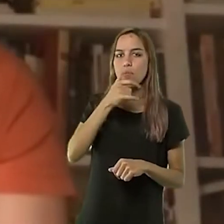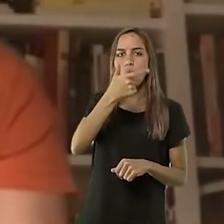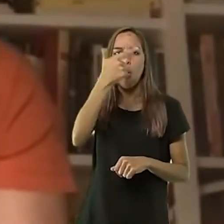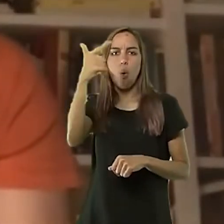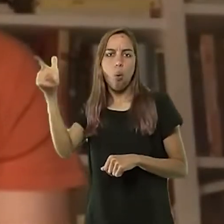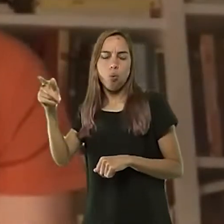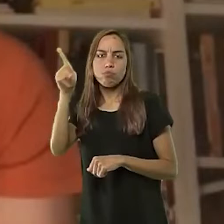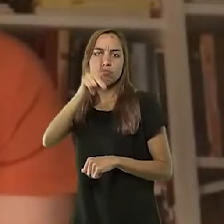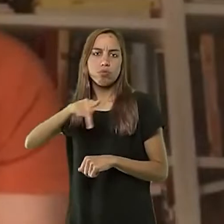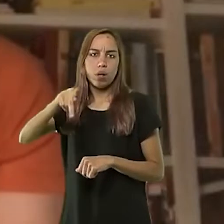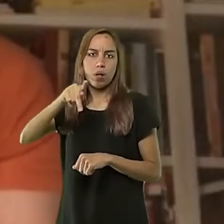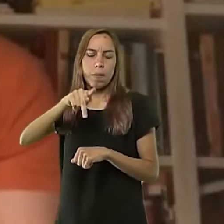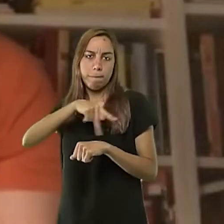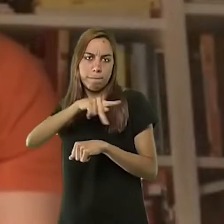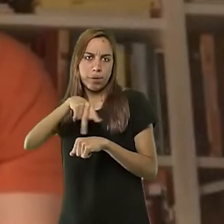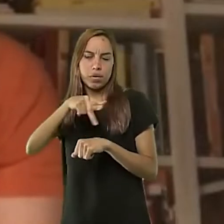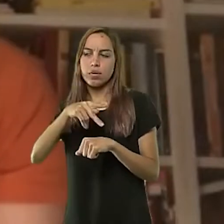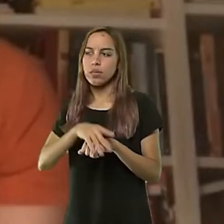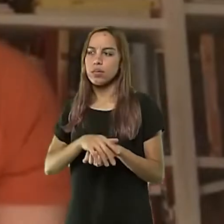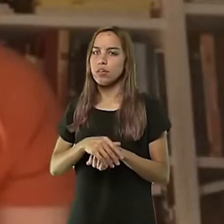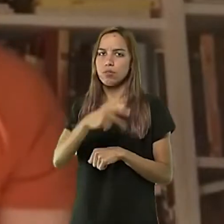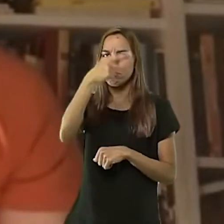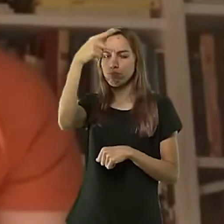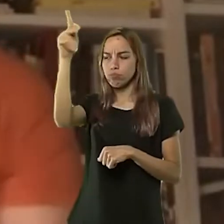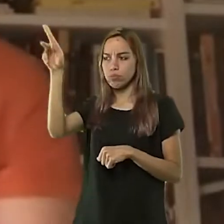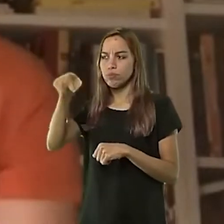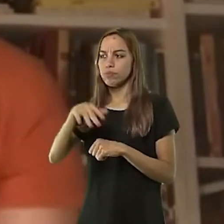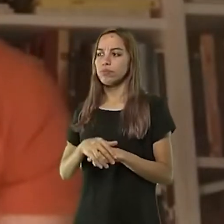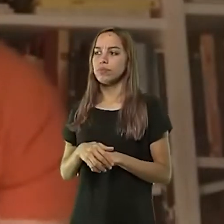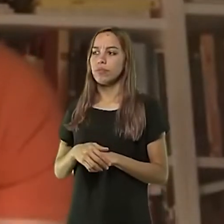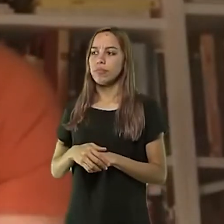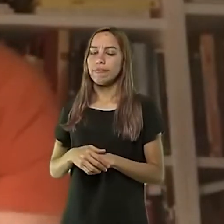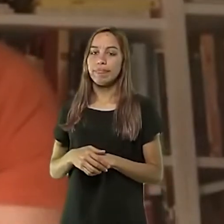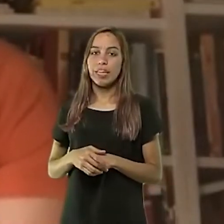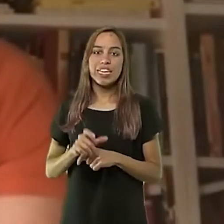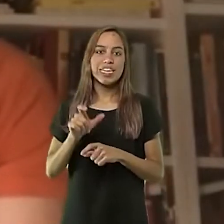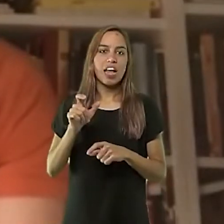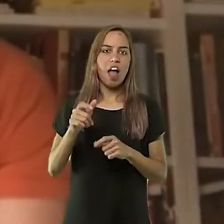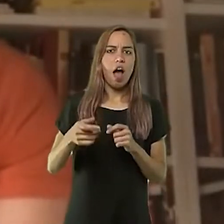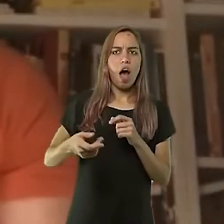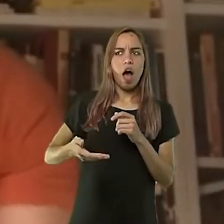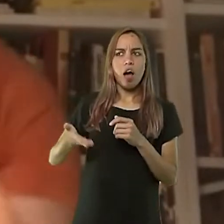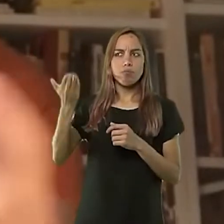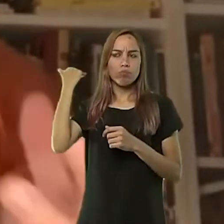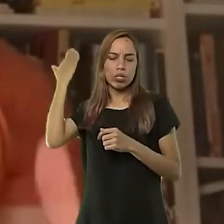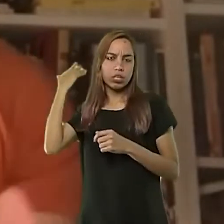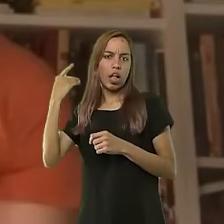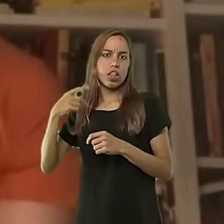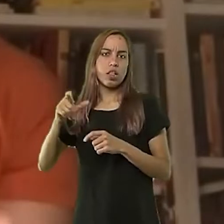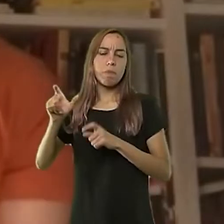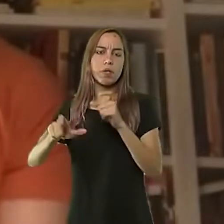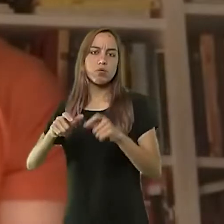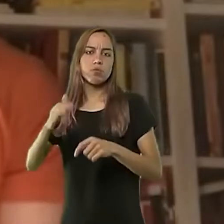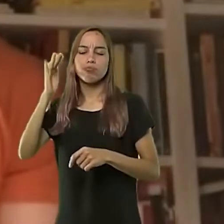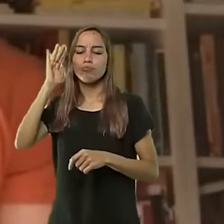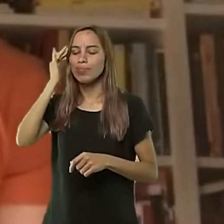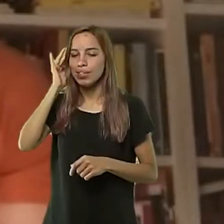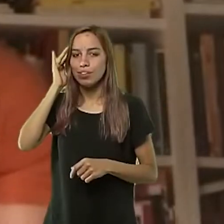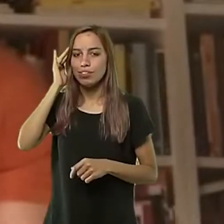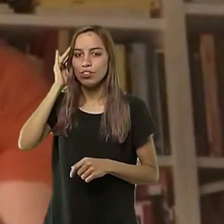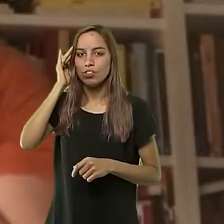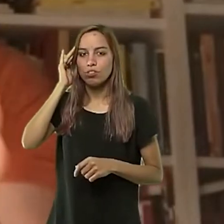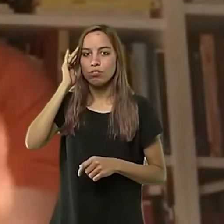de lá. E quando a fotografia não era disseminada dessa maneira, as pessoas não tinham essa noção. Mas não é de facto preciso